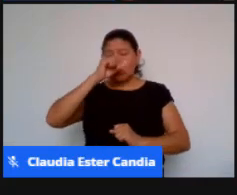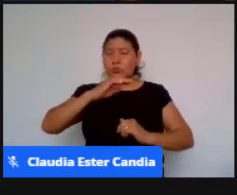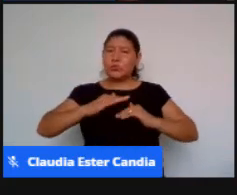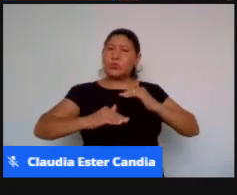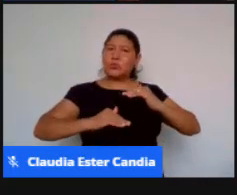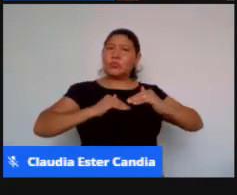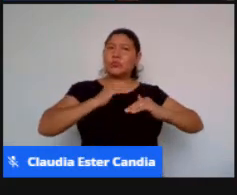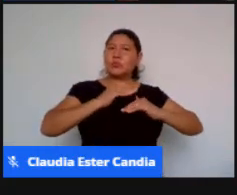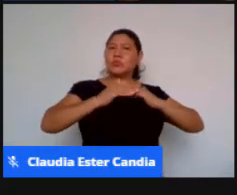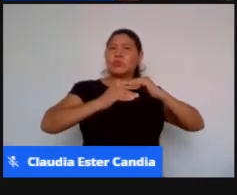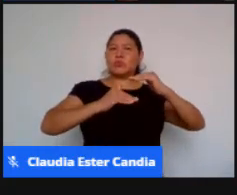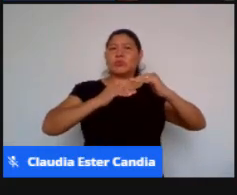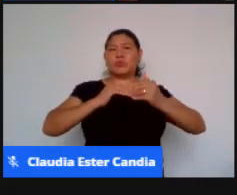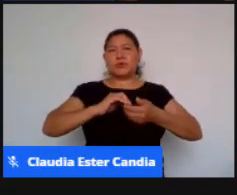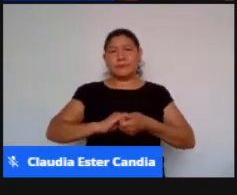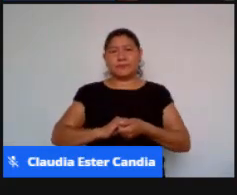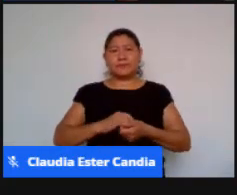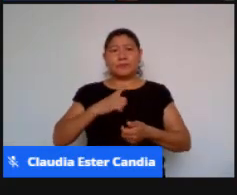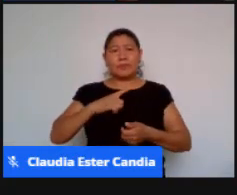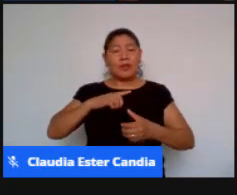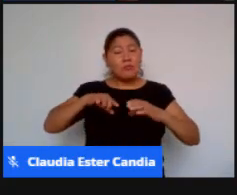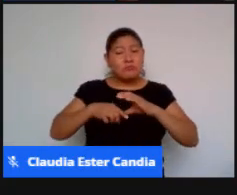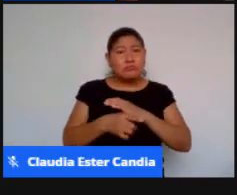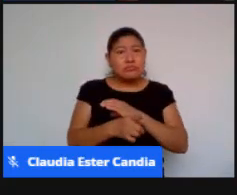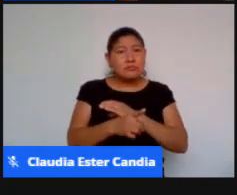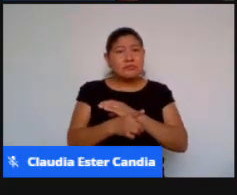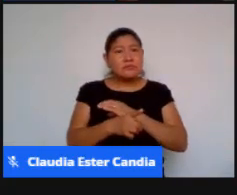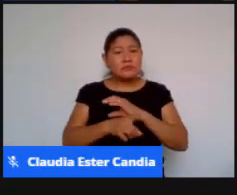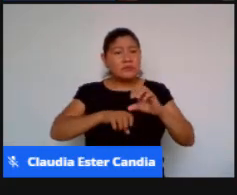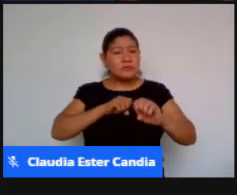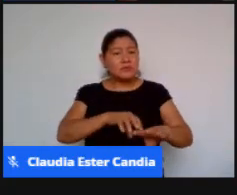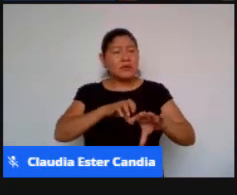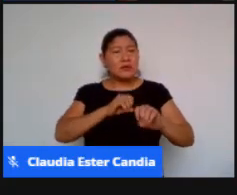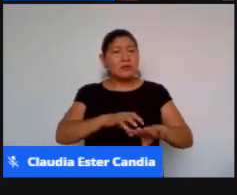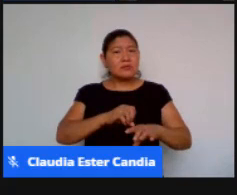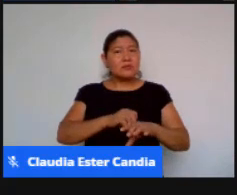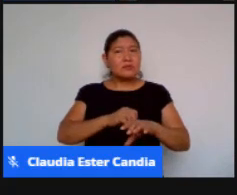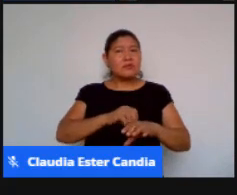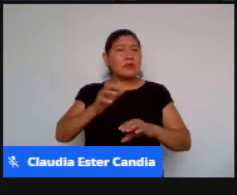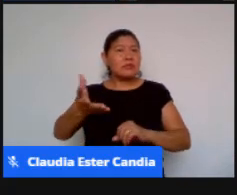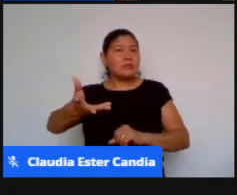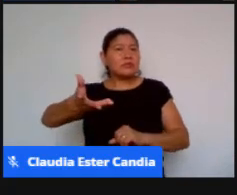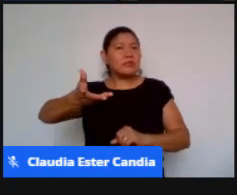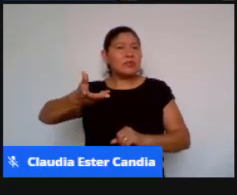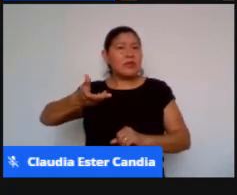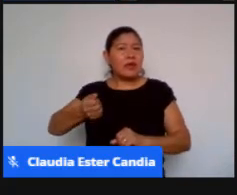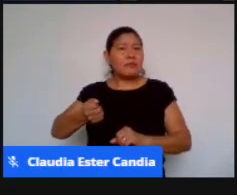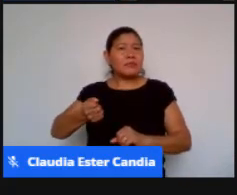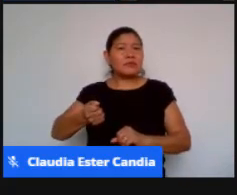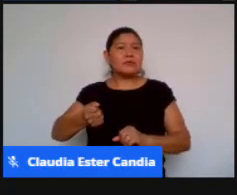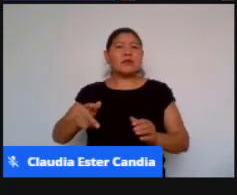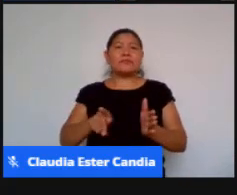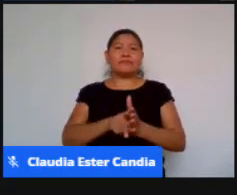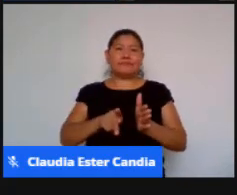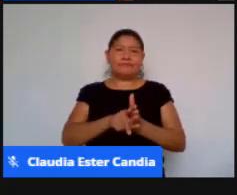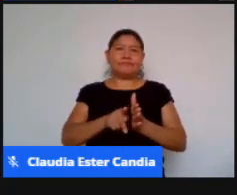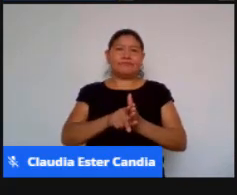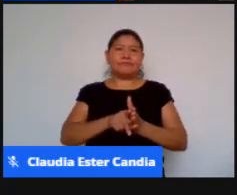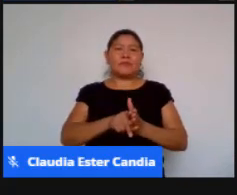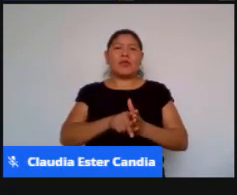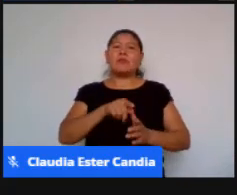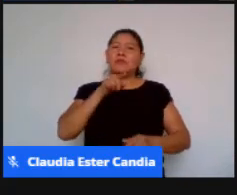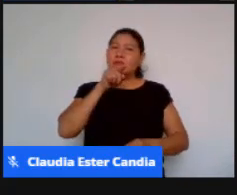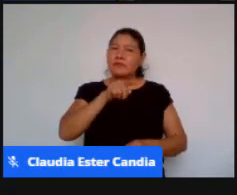crianças. A profundidade de cada habilidade vai depender de você e do seu grupo de alunos. Então, é